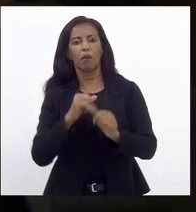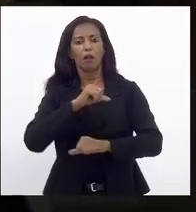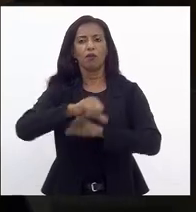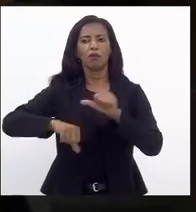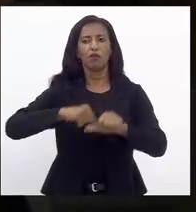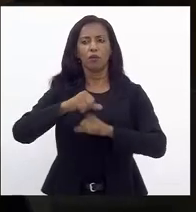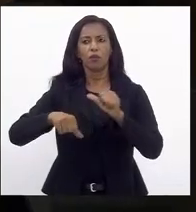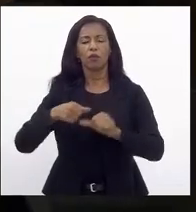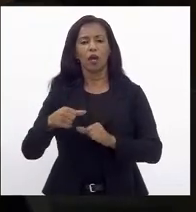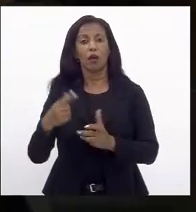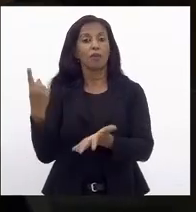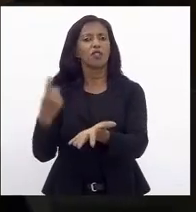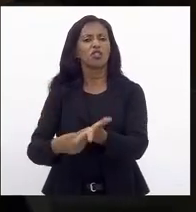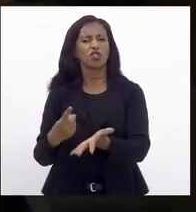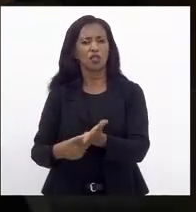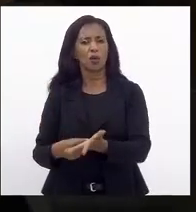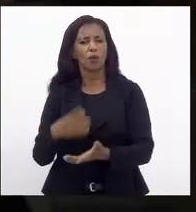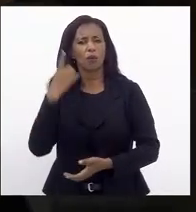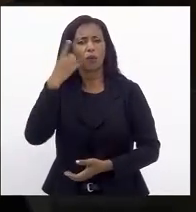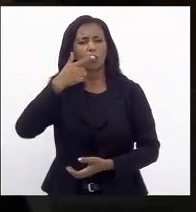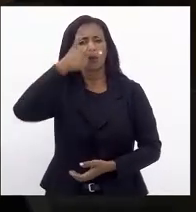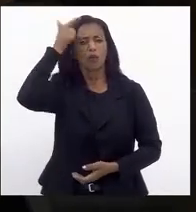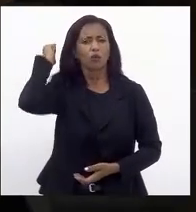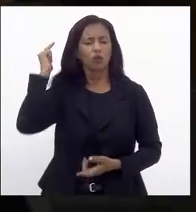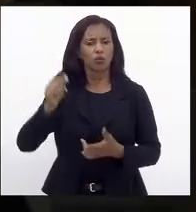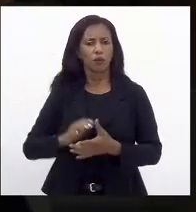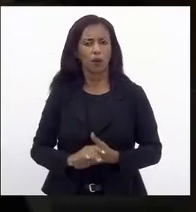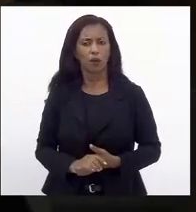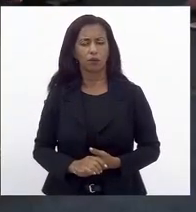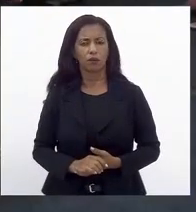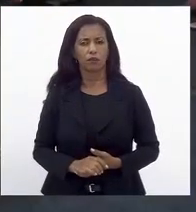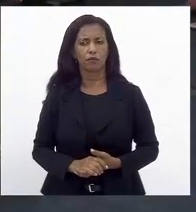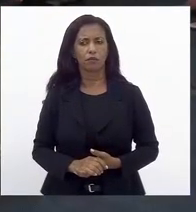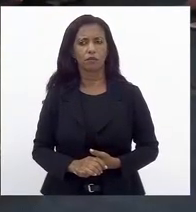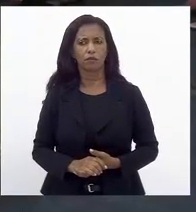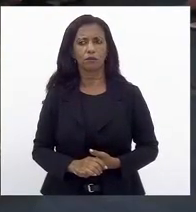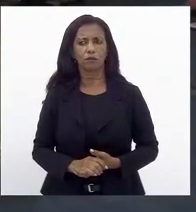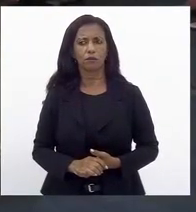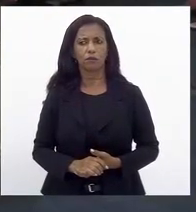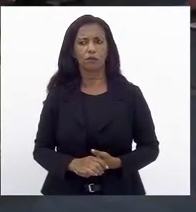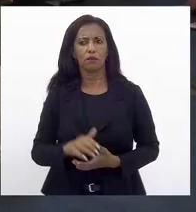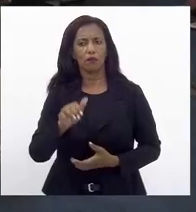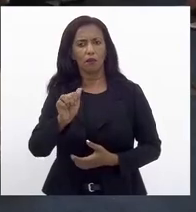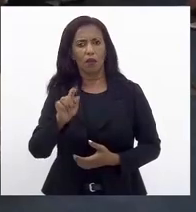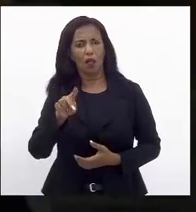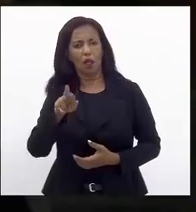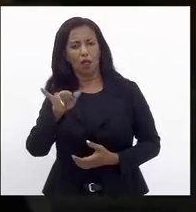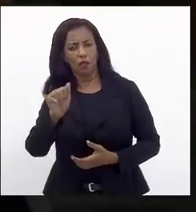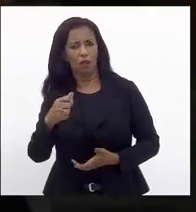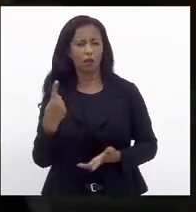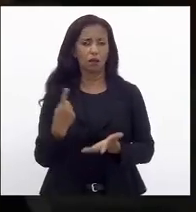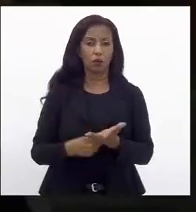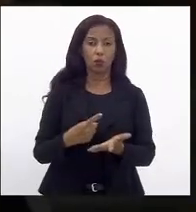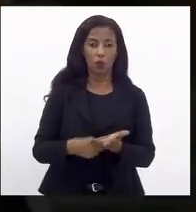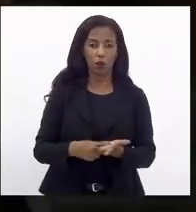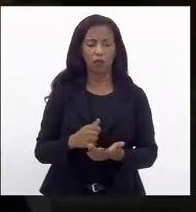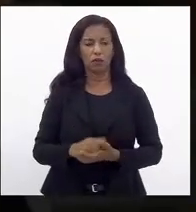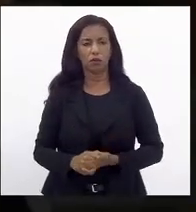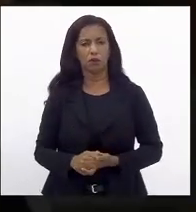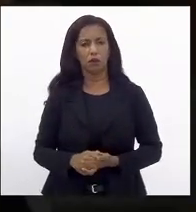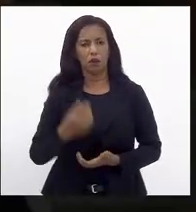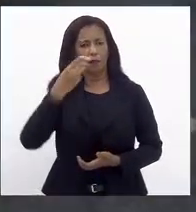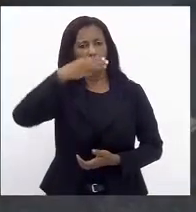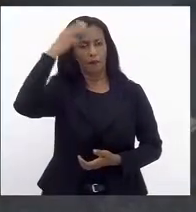votação mas a gente tem compromisso do deputado nos paus deputada Oi Adriana tantos compromissos Deputado